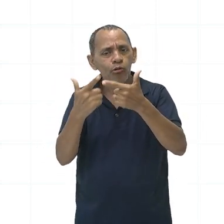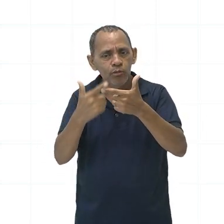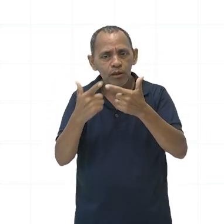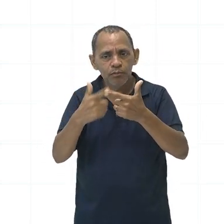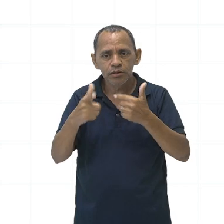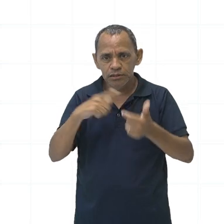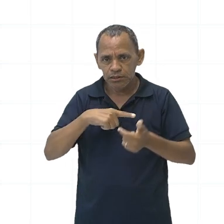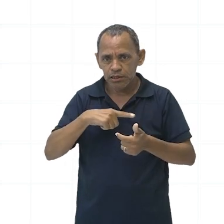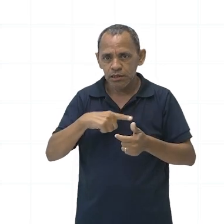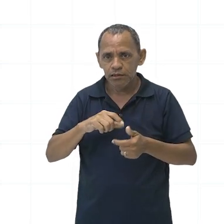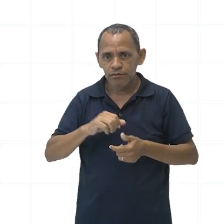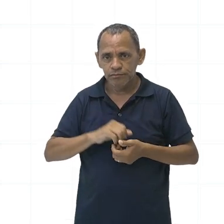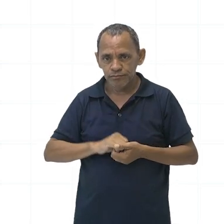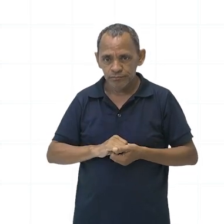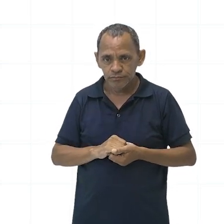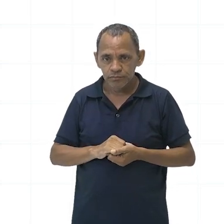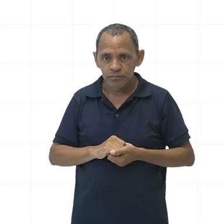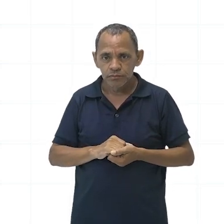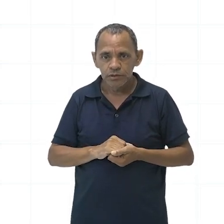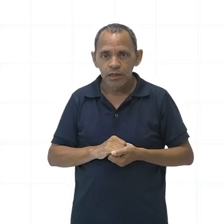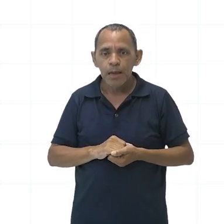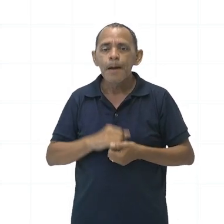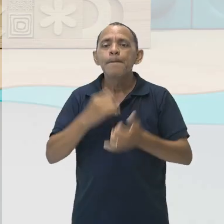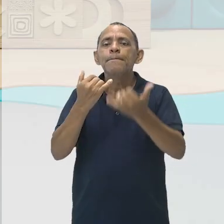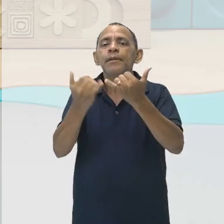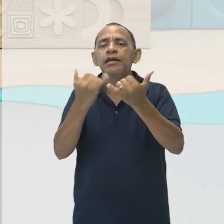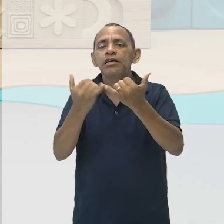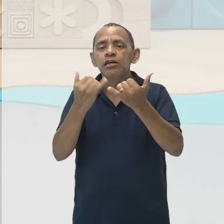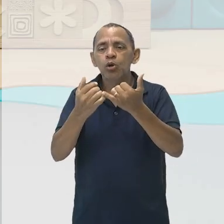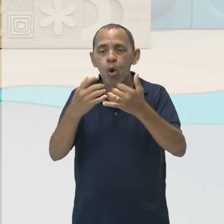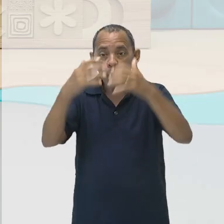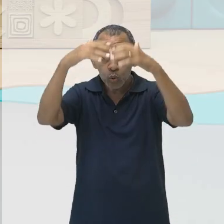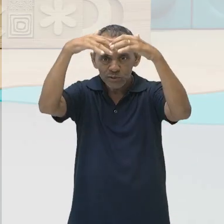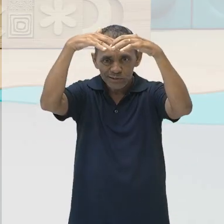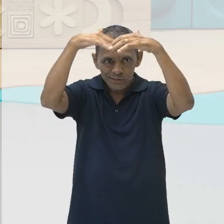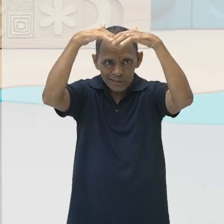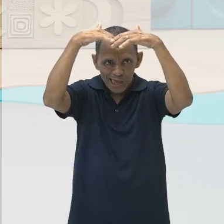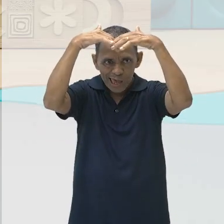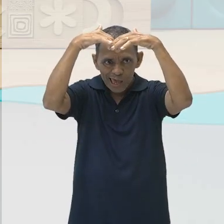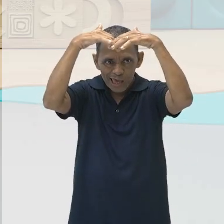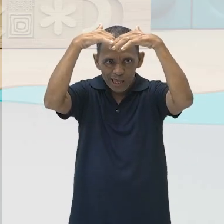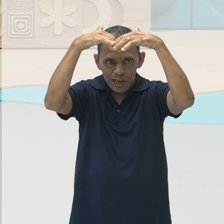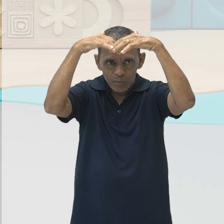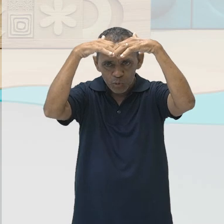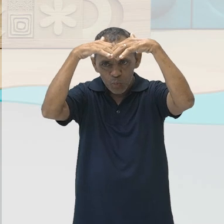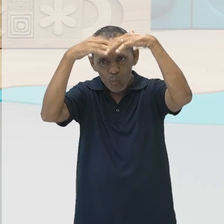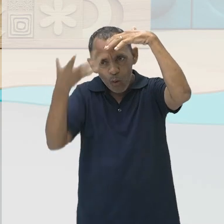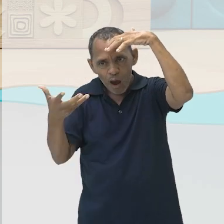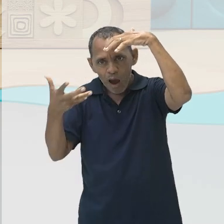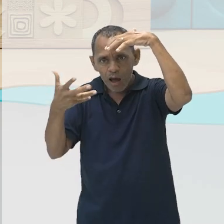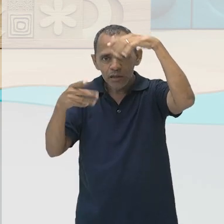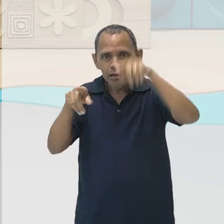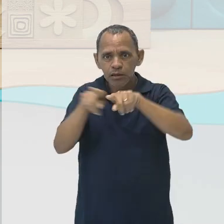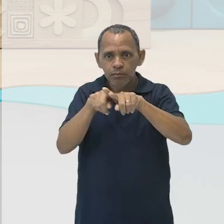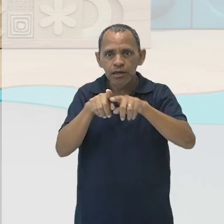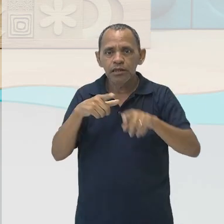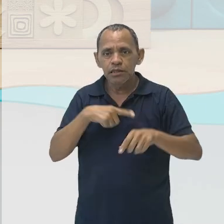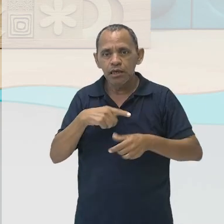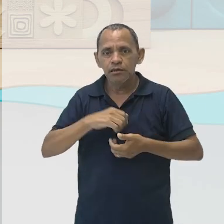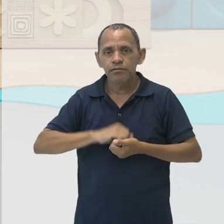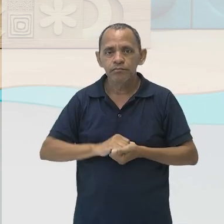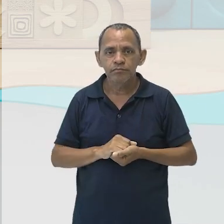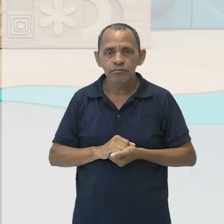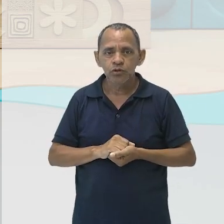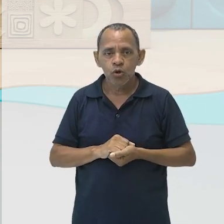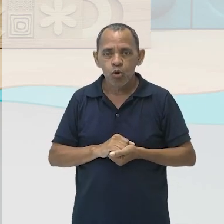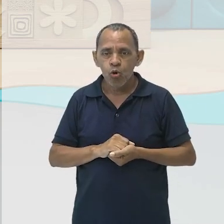como se o seu cérebro ele estivesse entrando em curto-circuito, e aí nenhum comando mais ele acontece ali de maneira